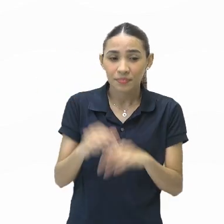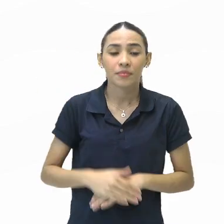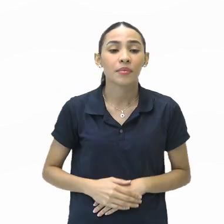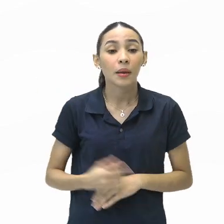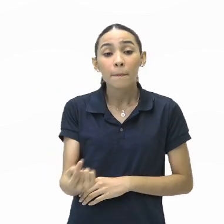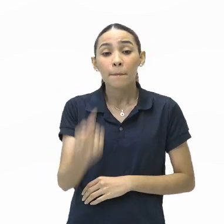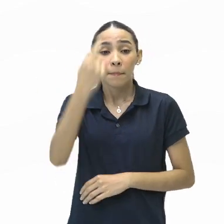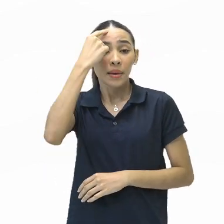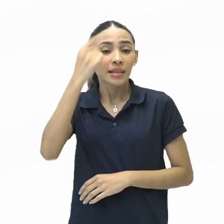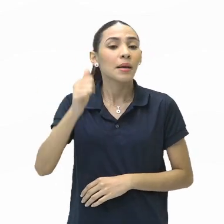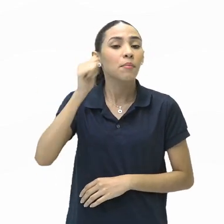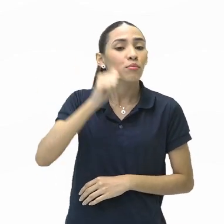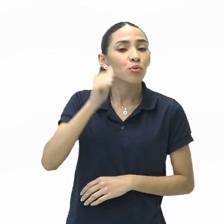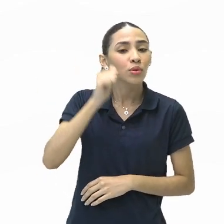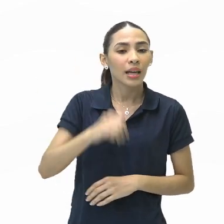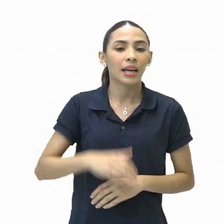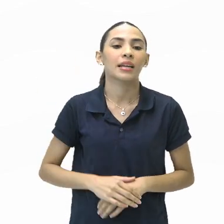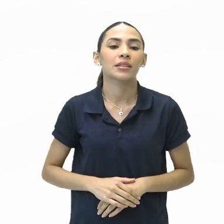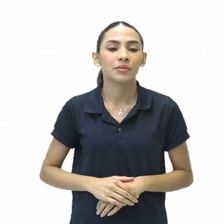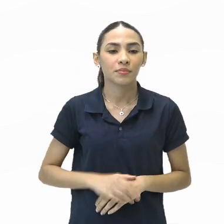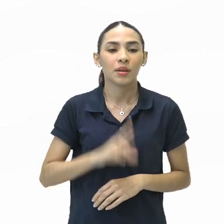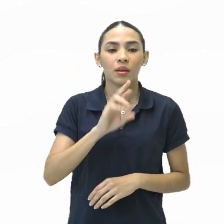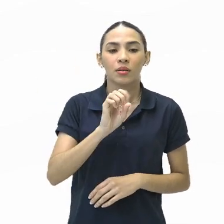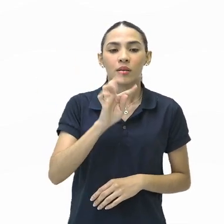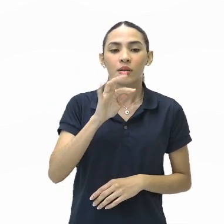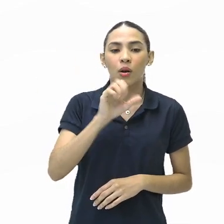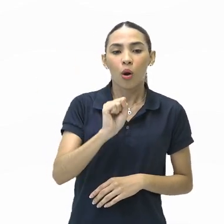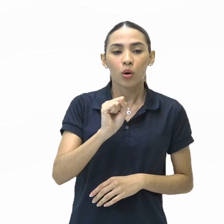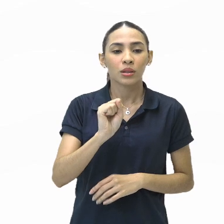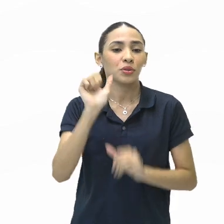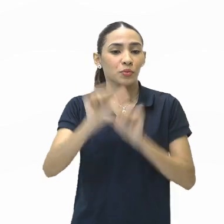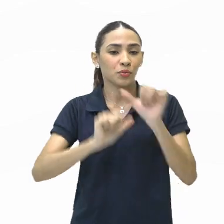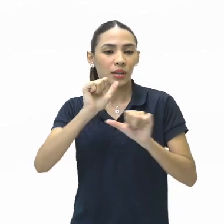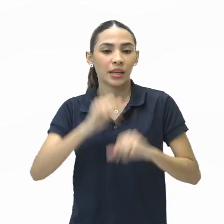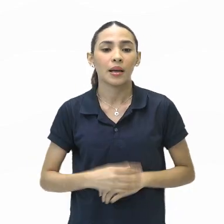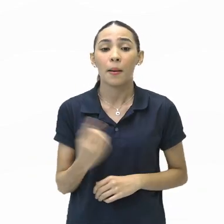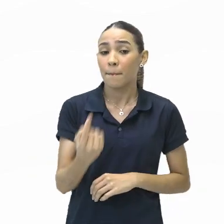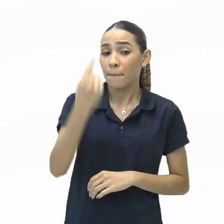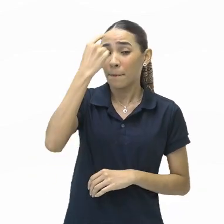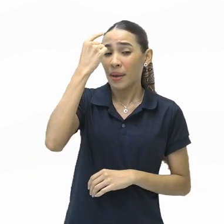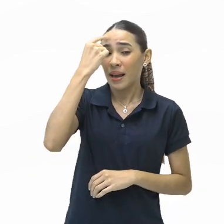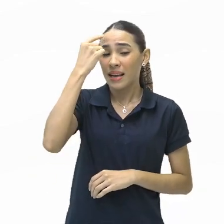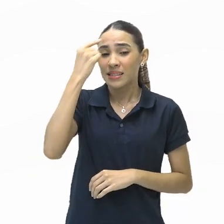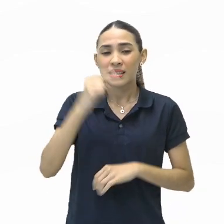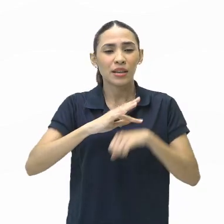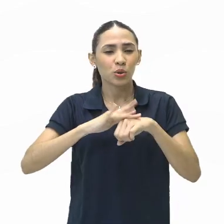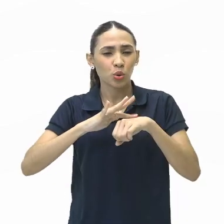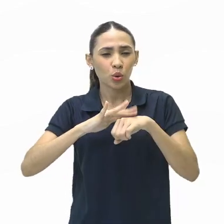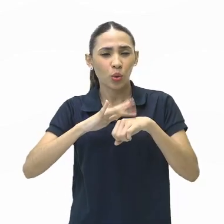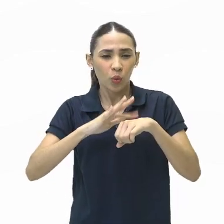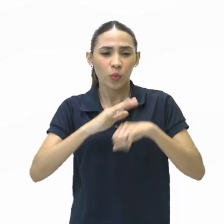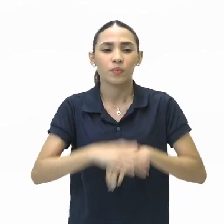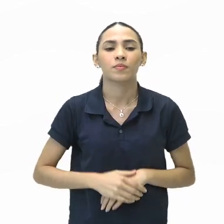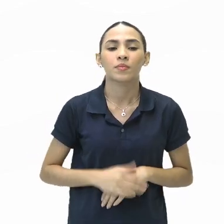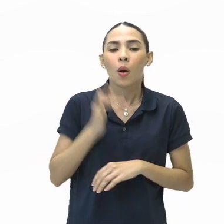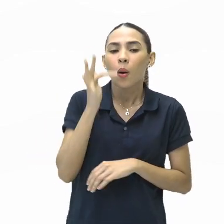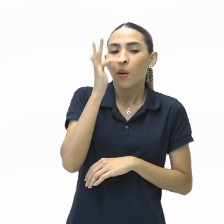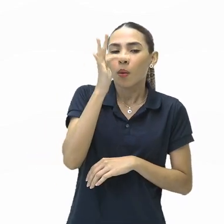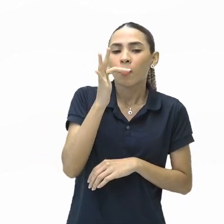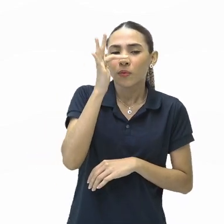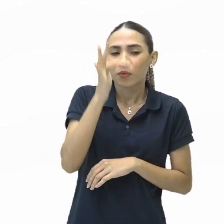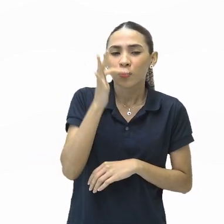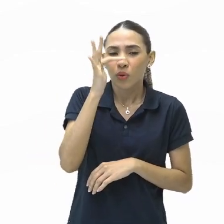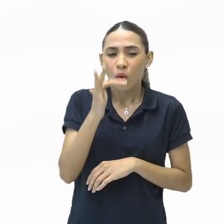inexatas. Pensem nas mulheres rotas, alteradas. Pensem nas feridas como rosas